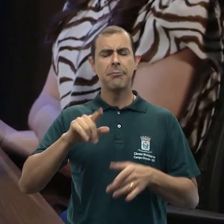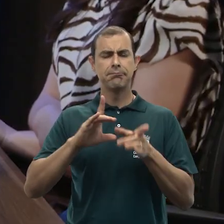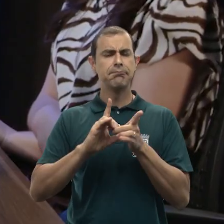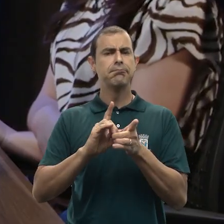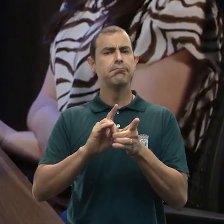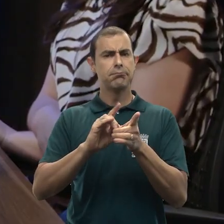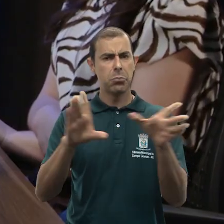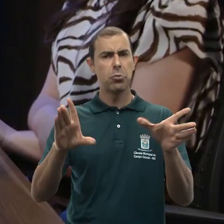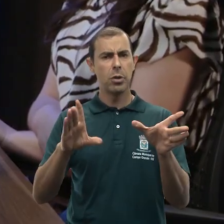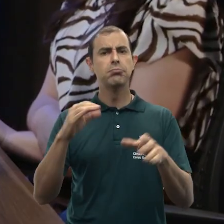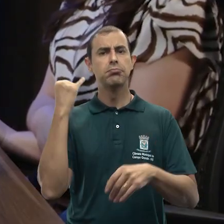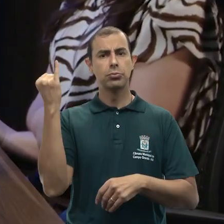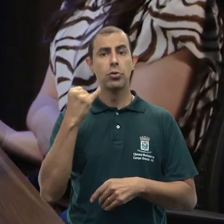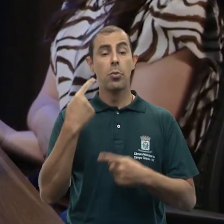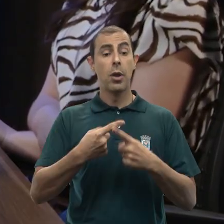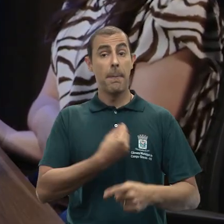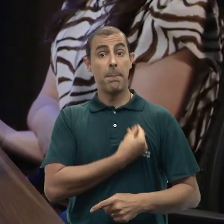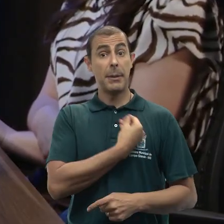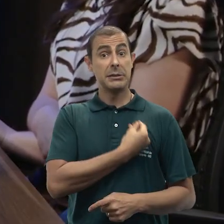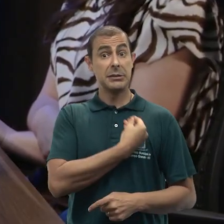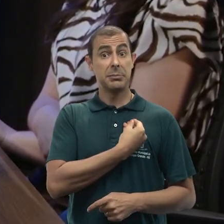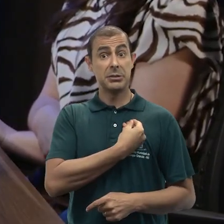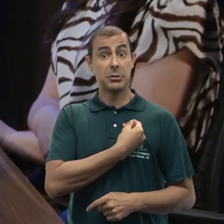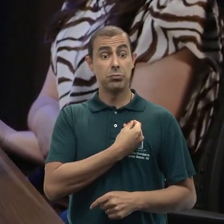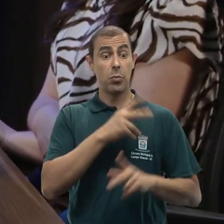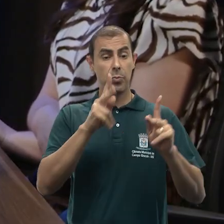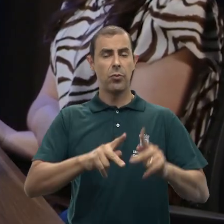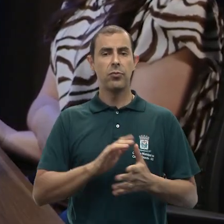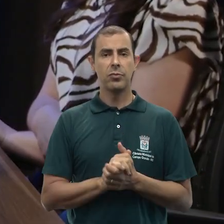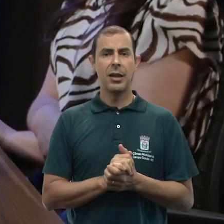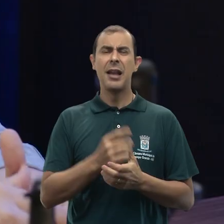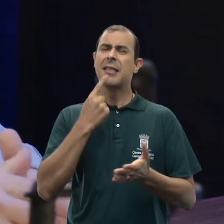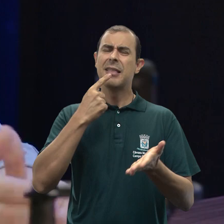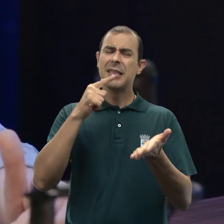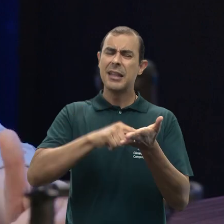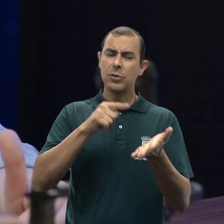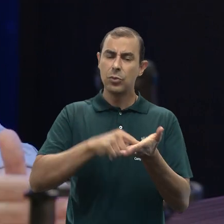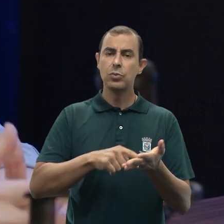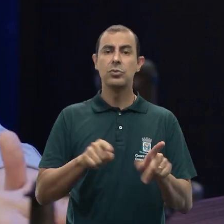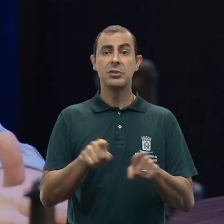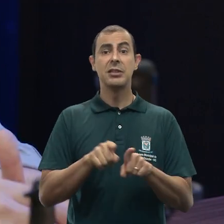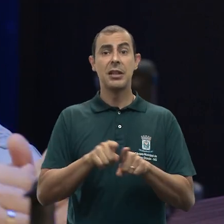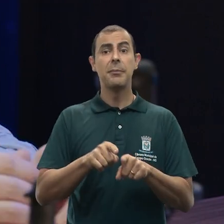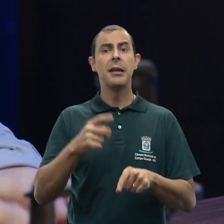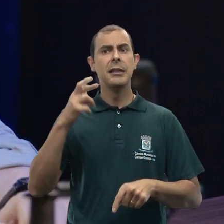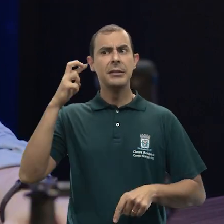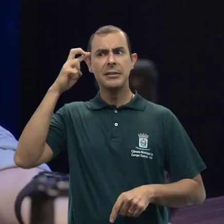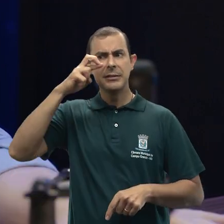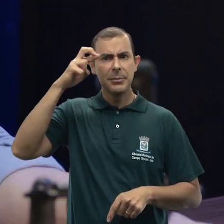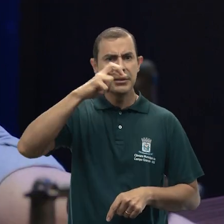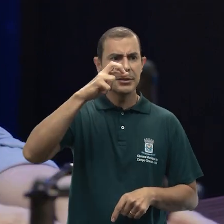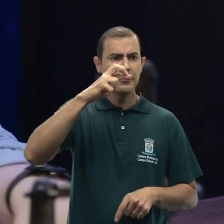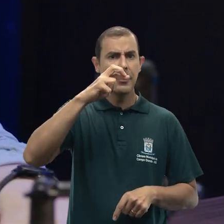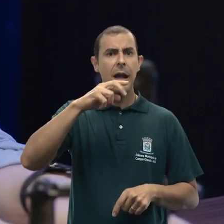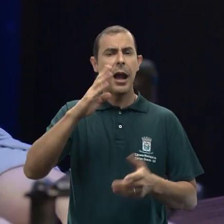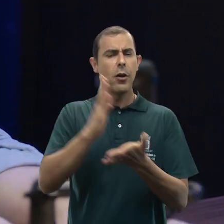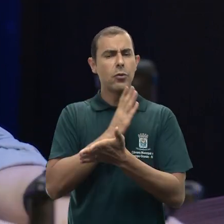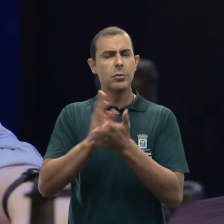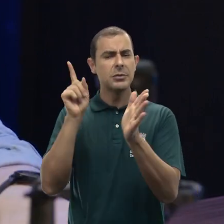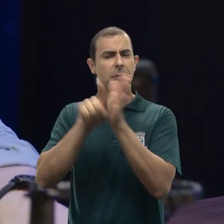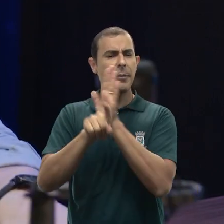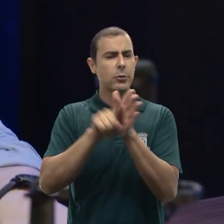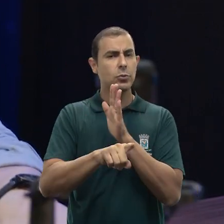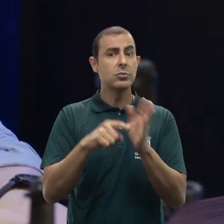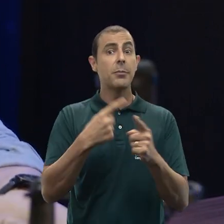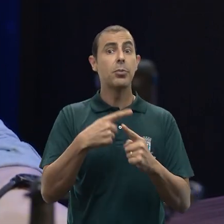CPI muito democrática do ponto de vista da participação. Boa parte das denúncias, nas inspeções, algumas